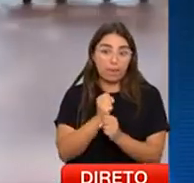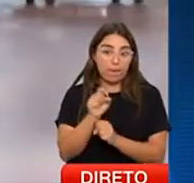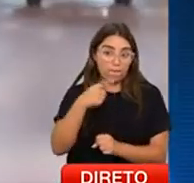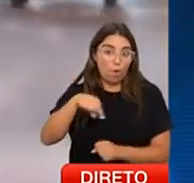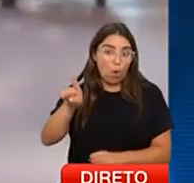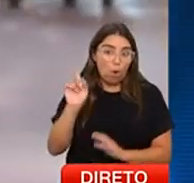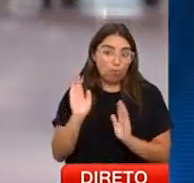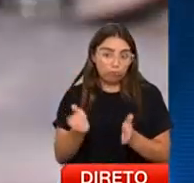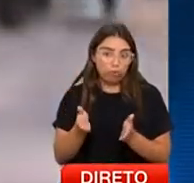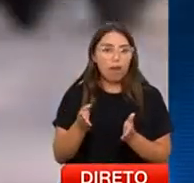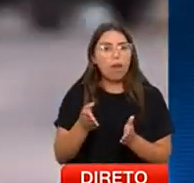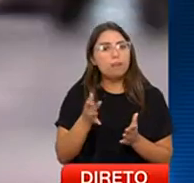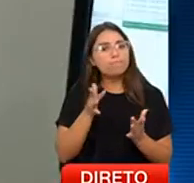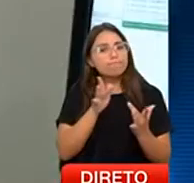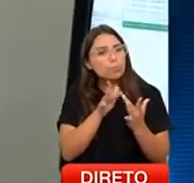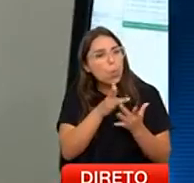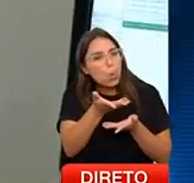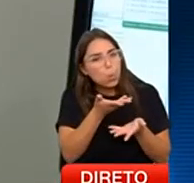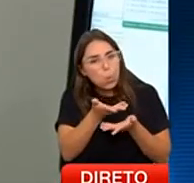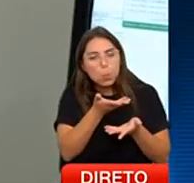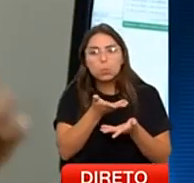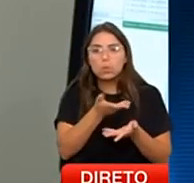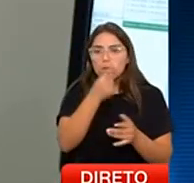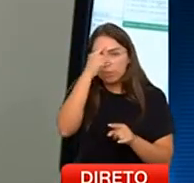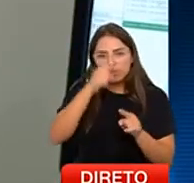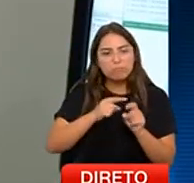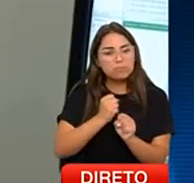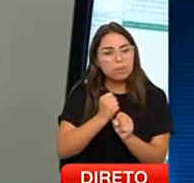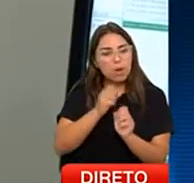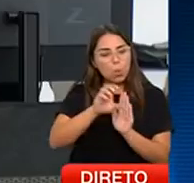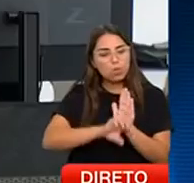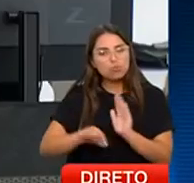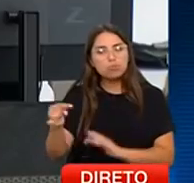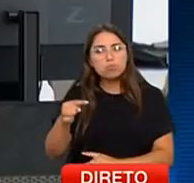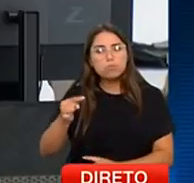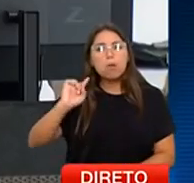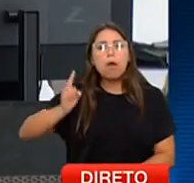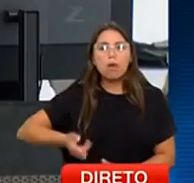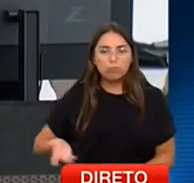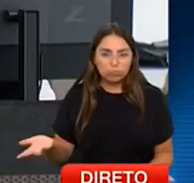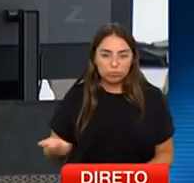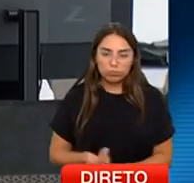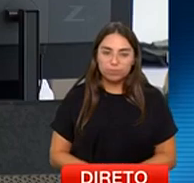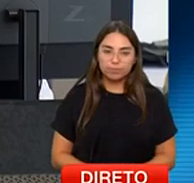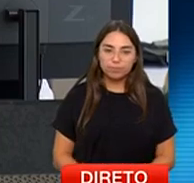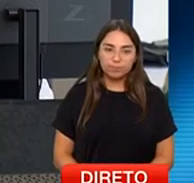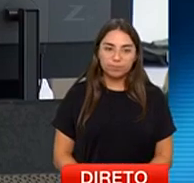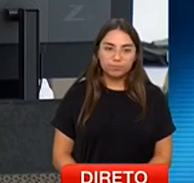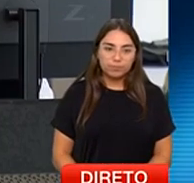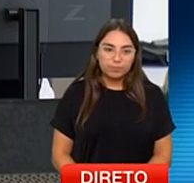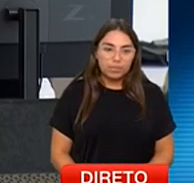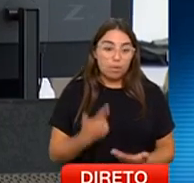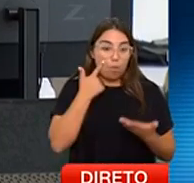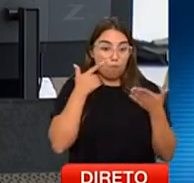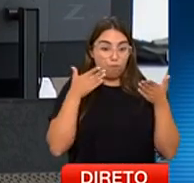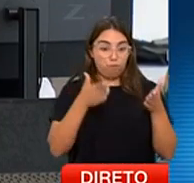perguntado relativamente Às nossas condições para a realização do de do trabalho e e eh invariavelmente Há há muito pouco foco